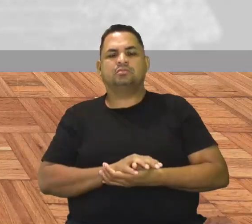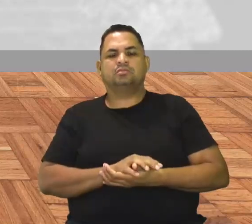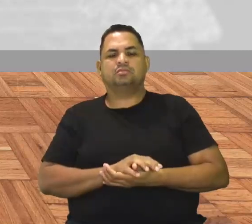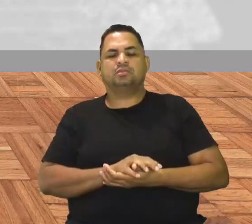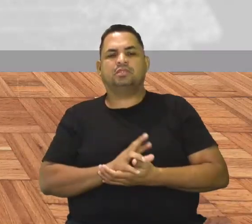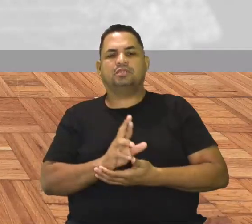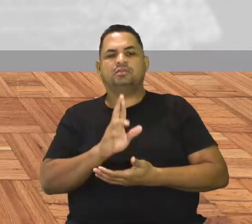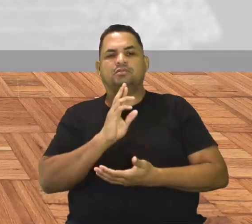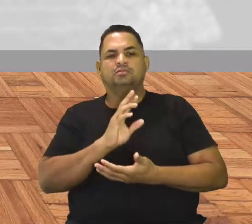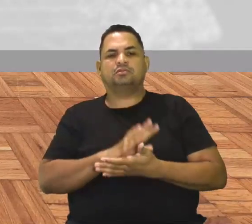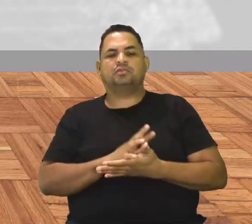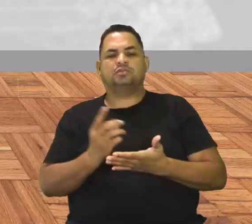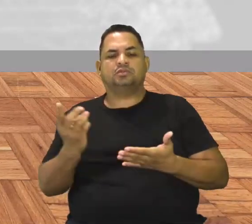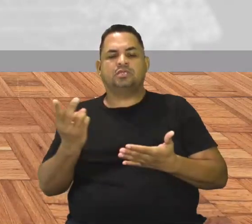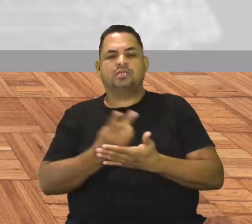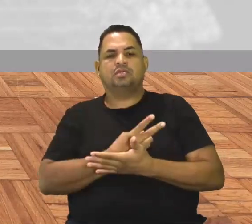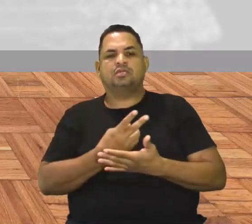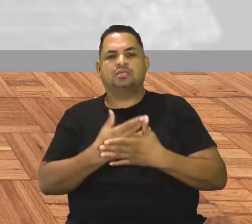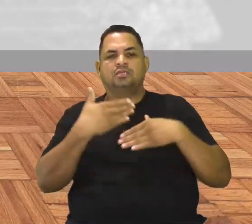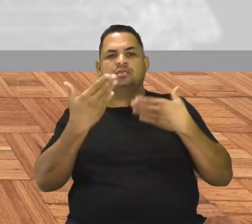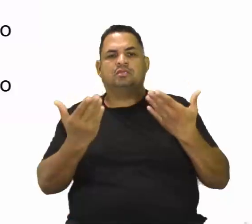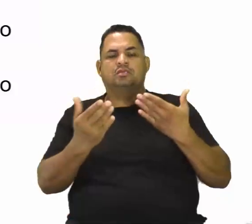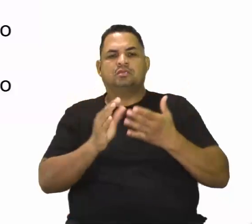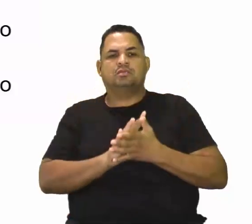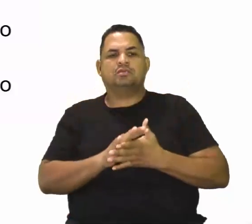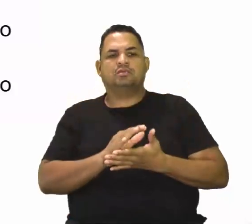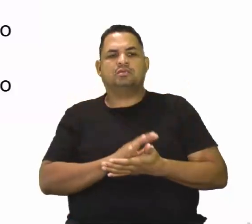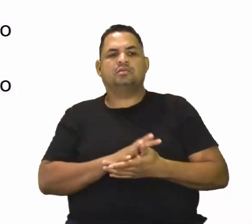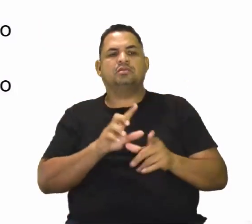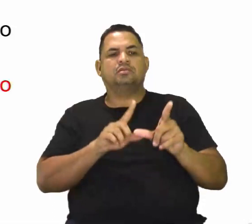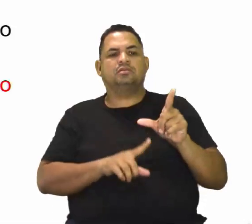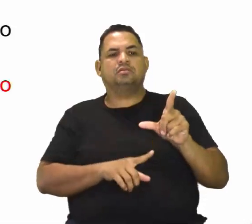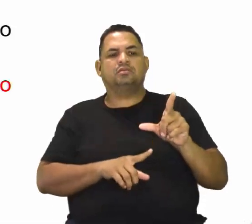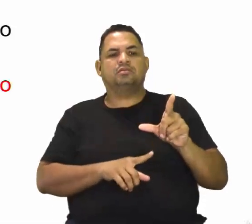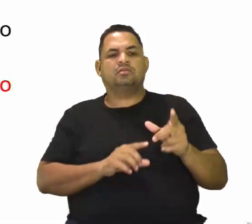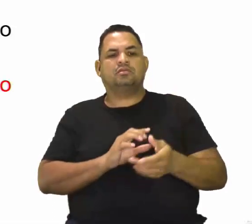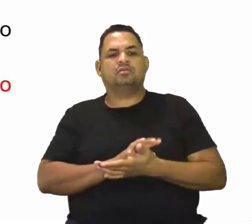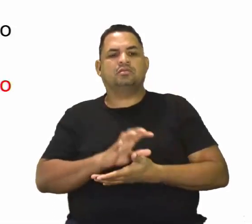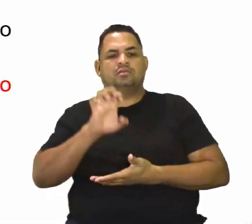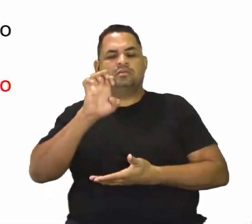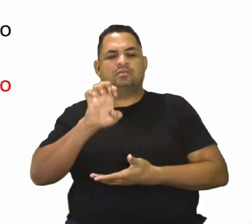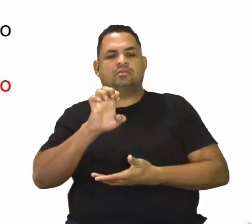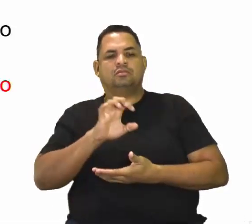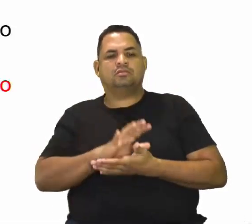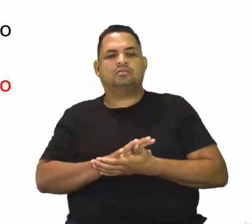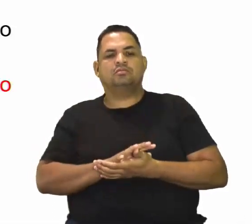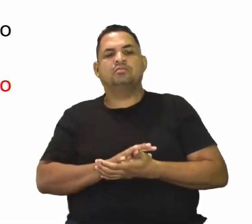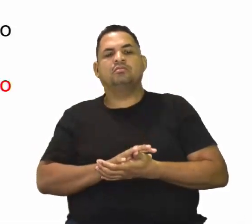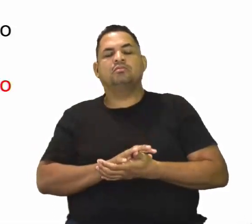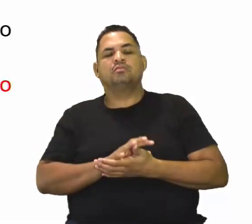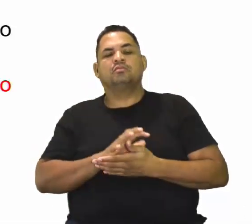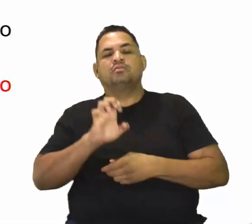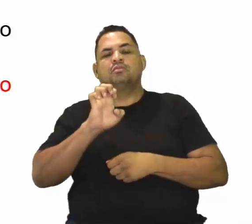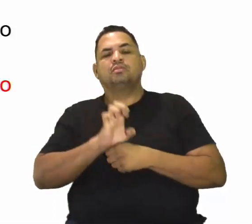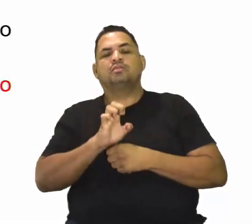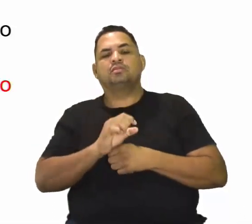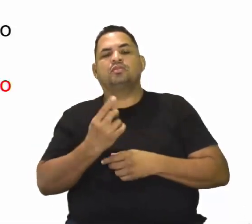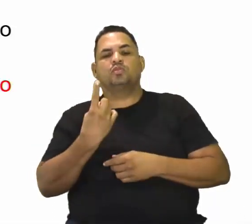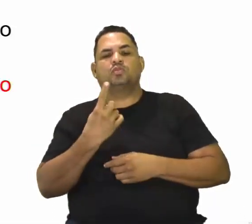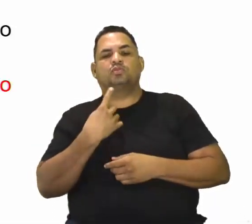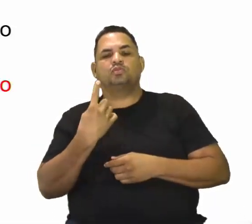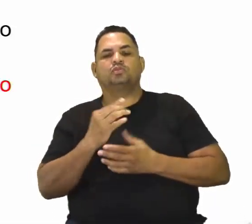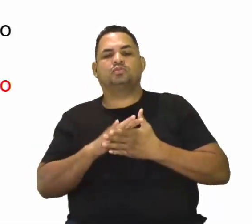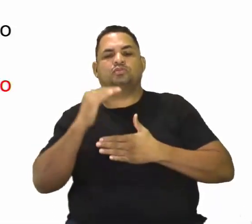incorreta, que não representa dessa aí, é justamente a letra E. É um Estado unificado e